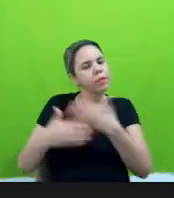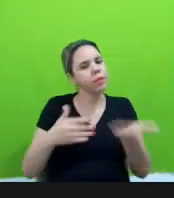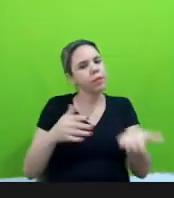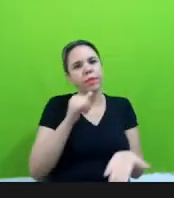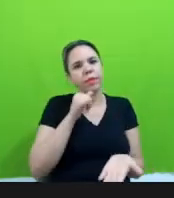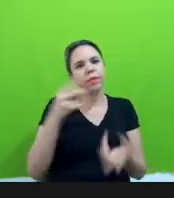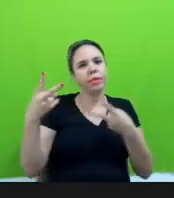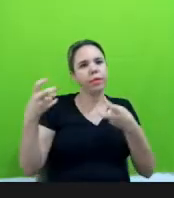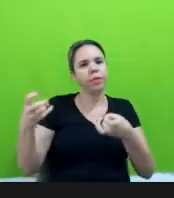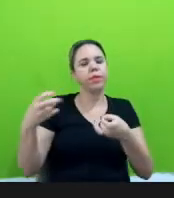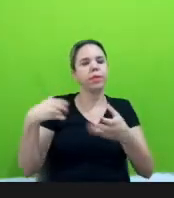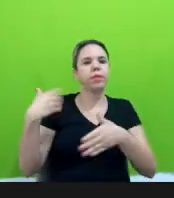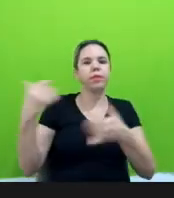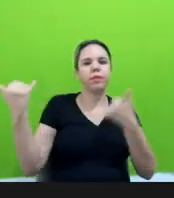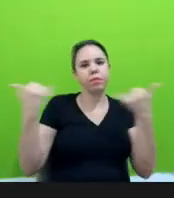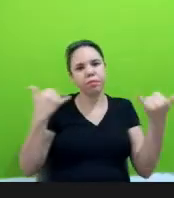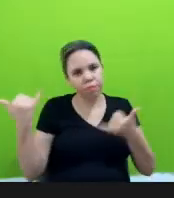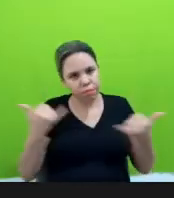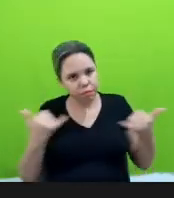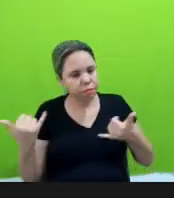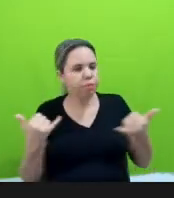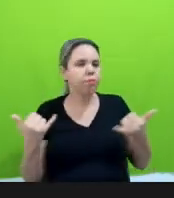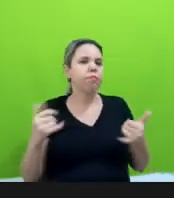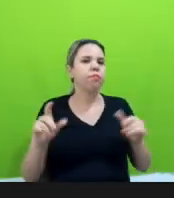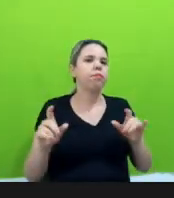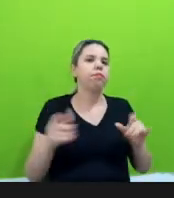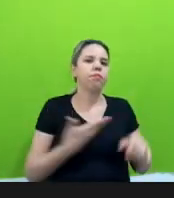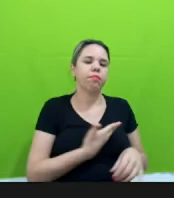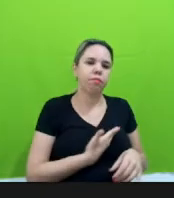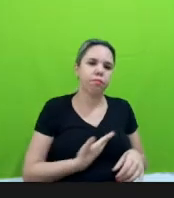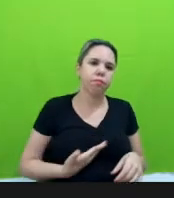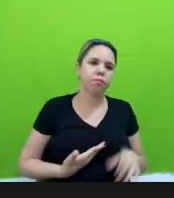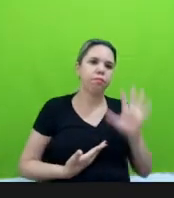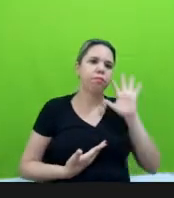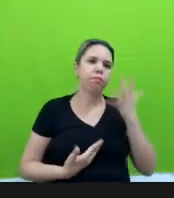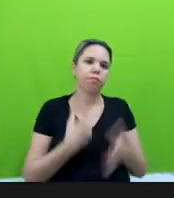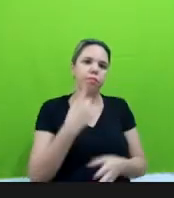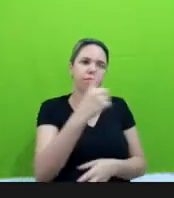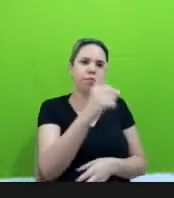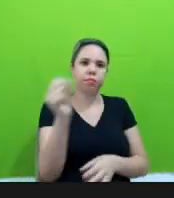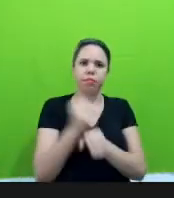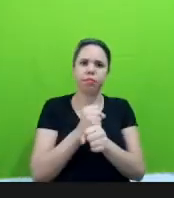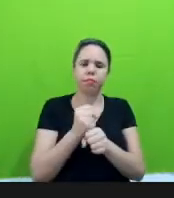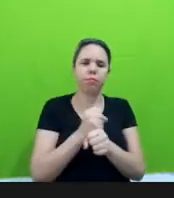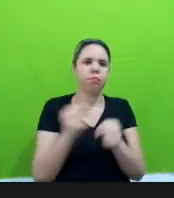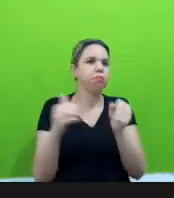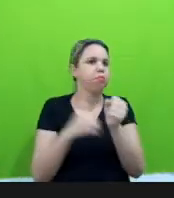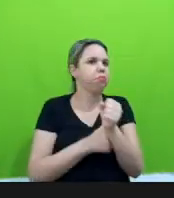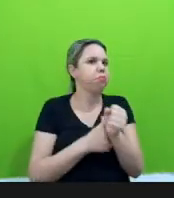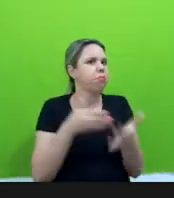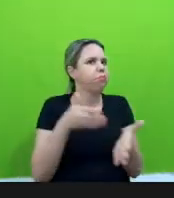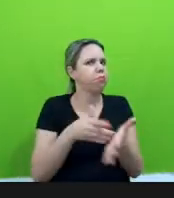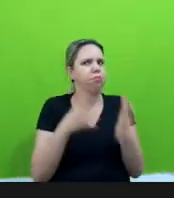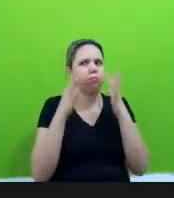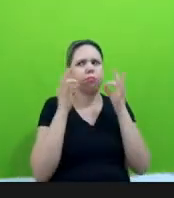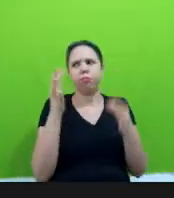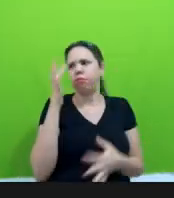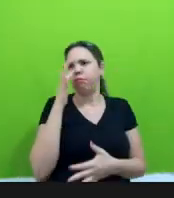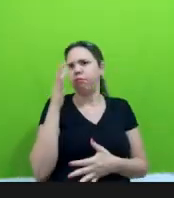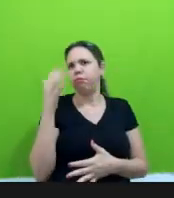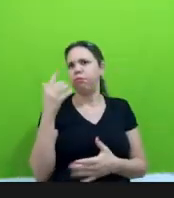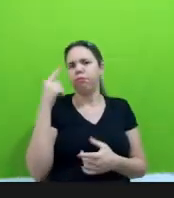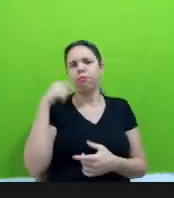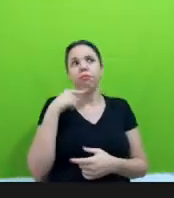falar aí em algumas decisões governamentais de 100 anos de sigilo e tal. Isso chama muita atenção e causa muita